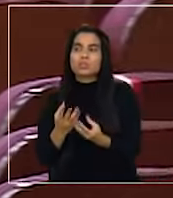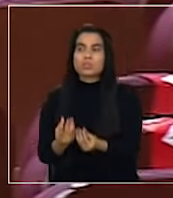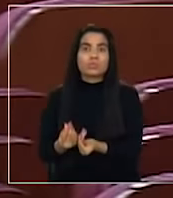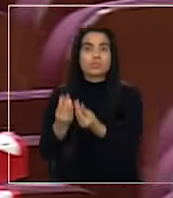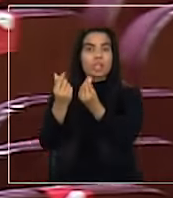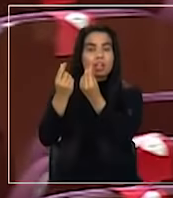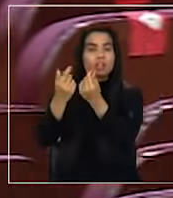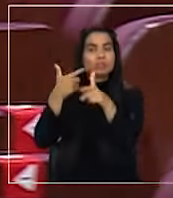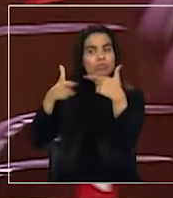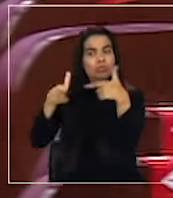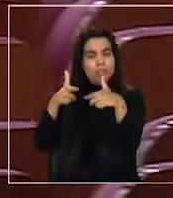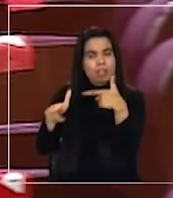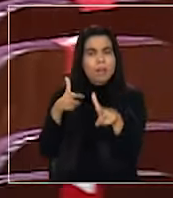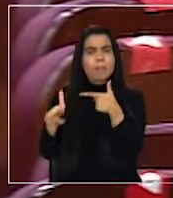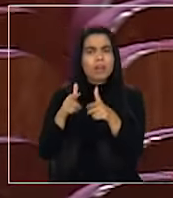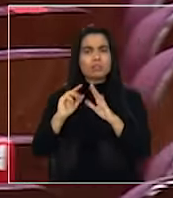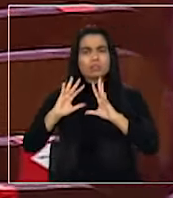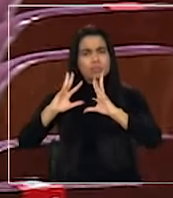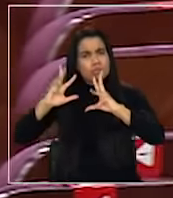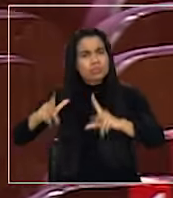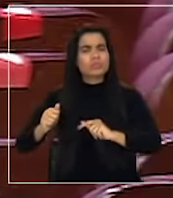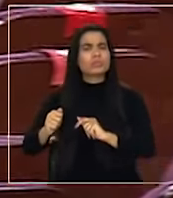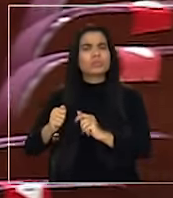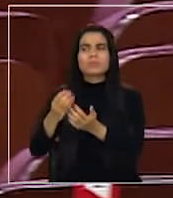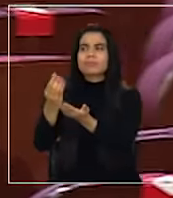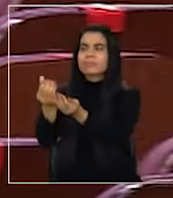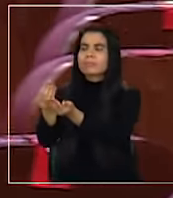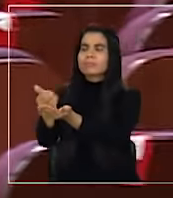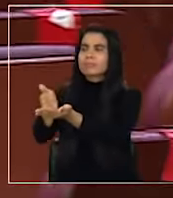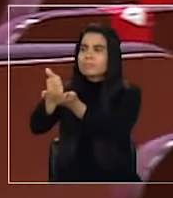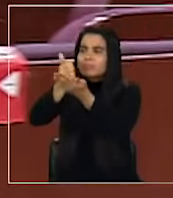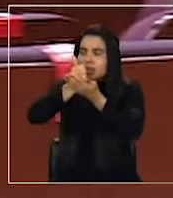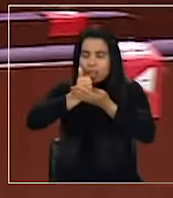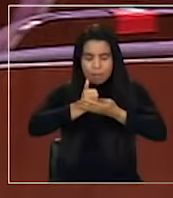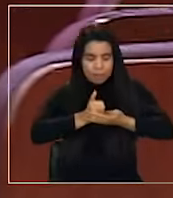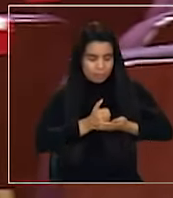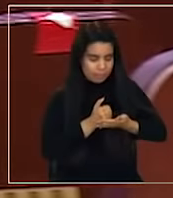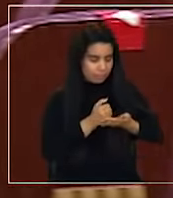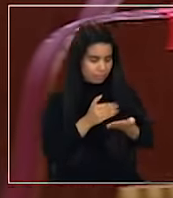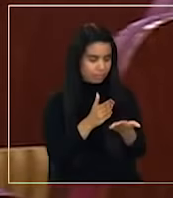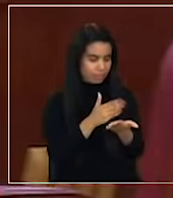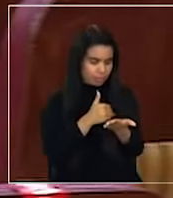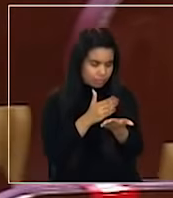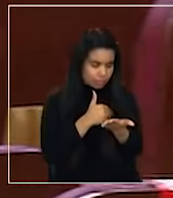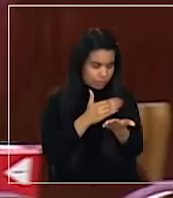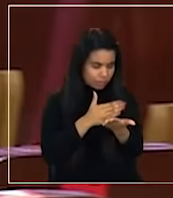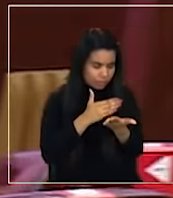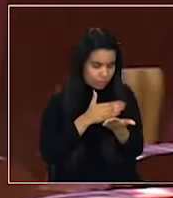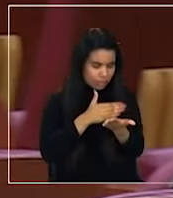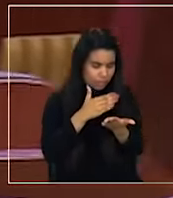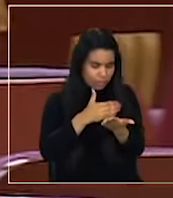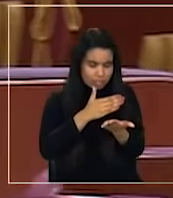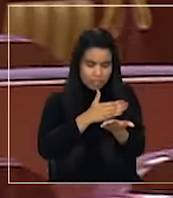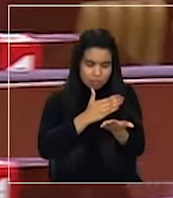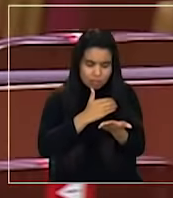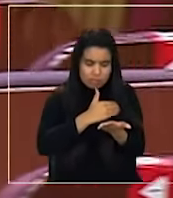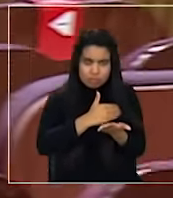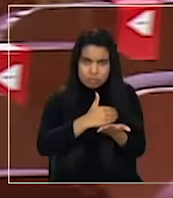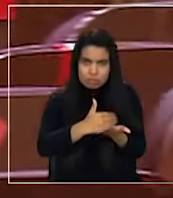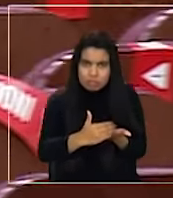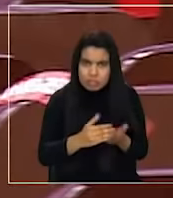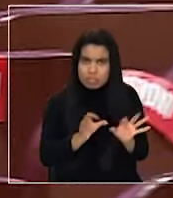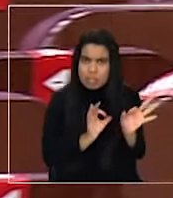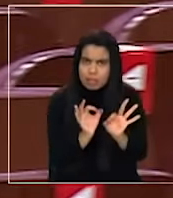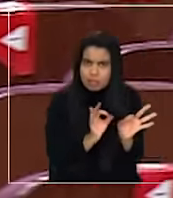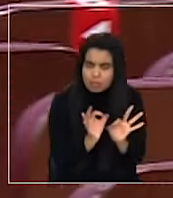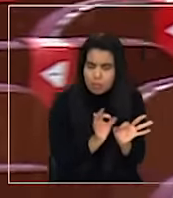que tem vindo às suas mãos, você deve devolver a Ele as primícias. Esta é a palavra dEle.